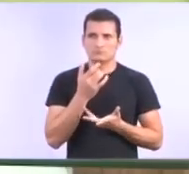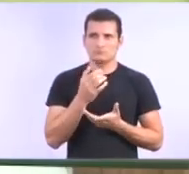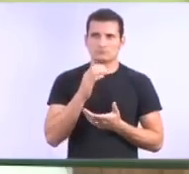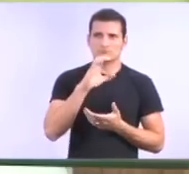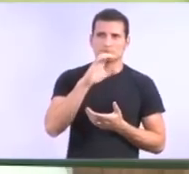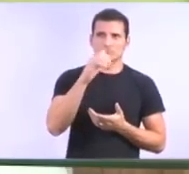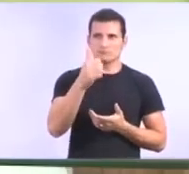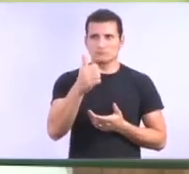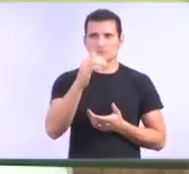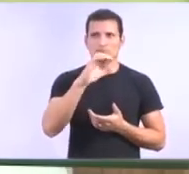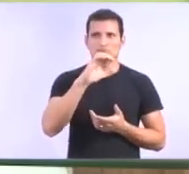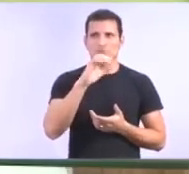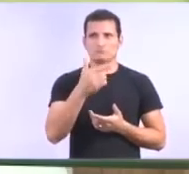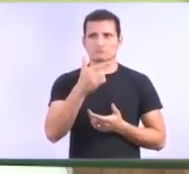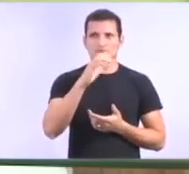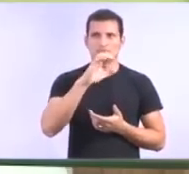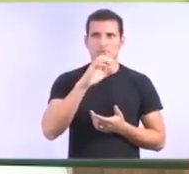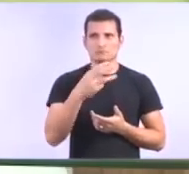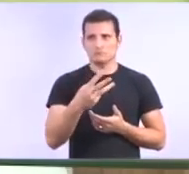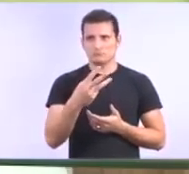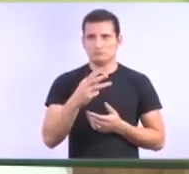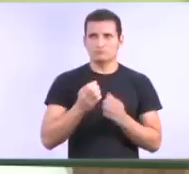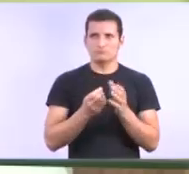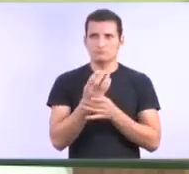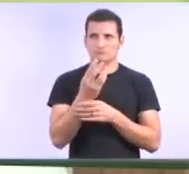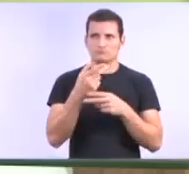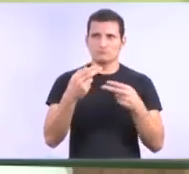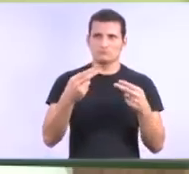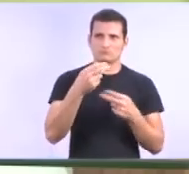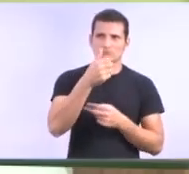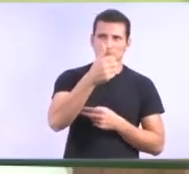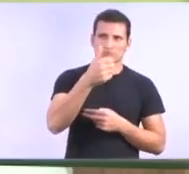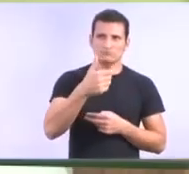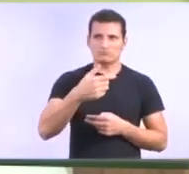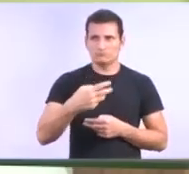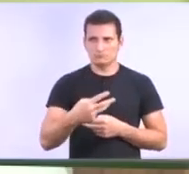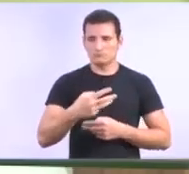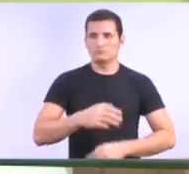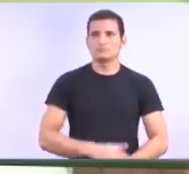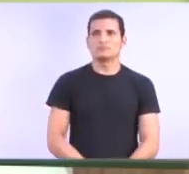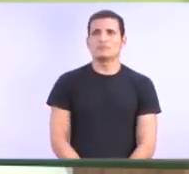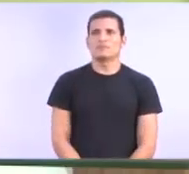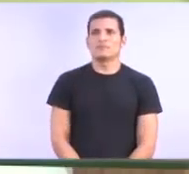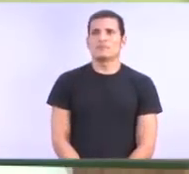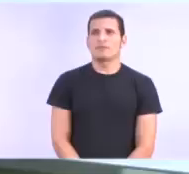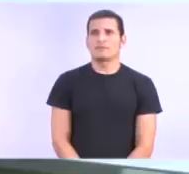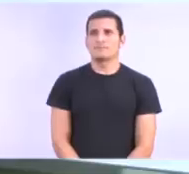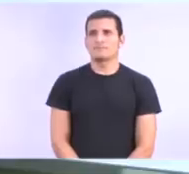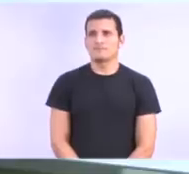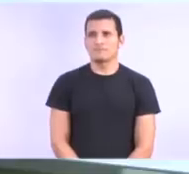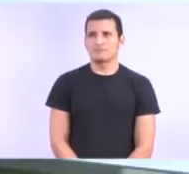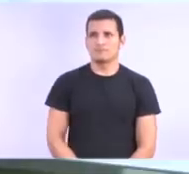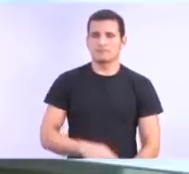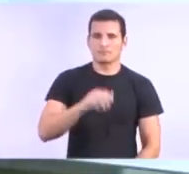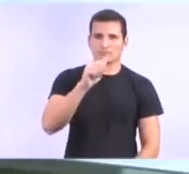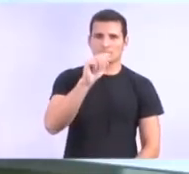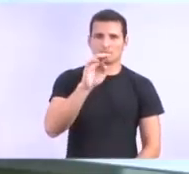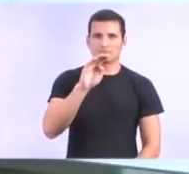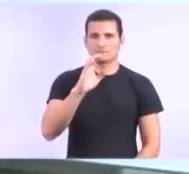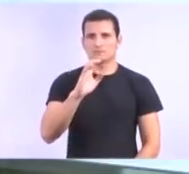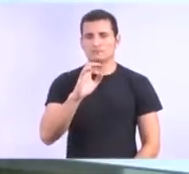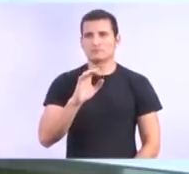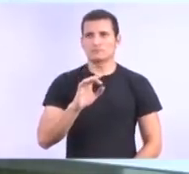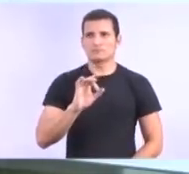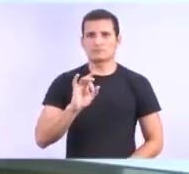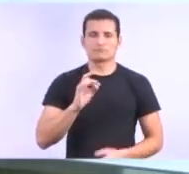C1, C2, C3, por exemplo, para criar objeto 1, objeto 2, objeto 3. Gente, a questão ABC é só para deixar claro que pode